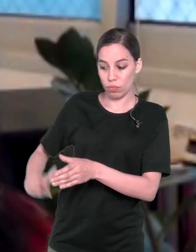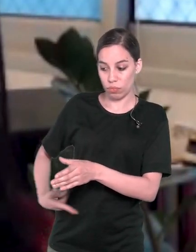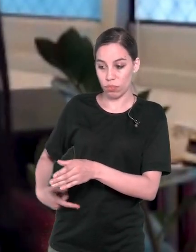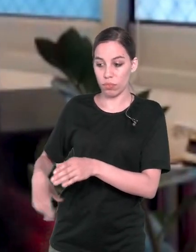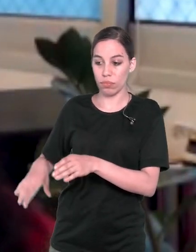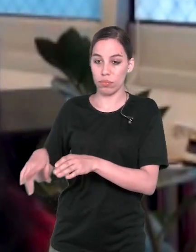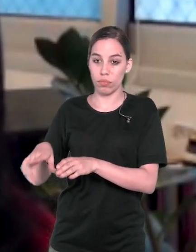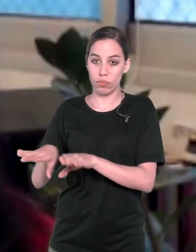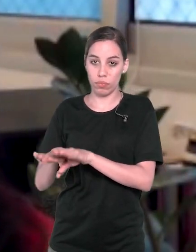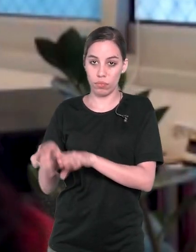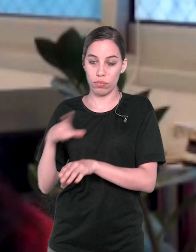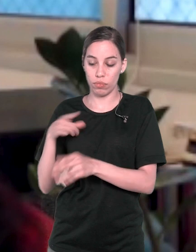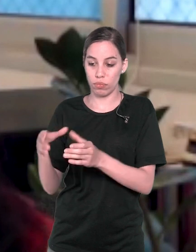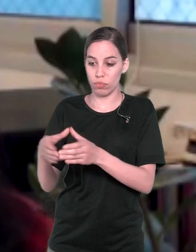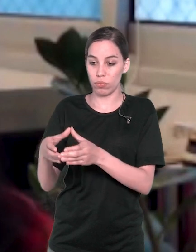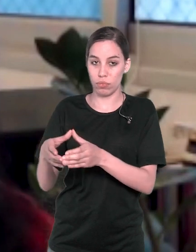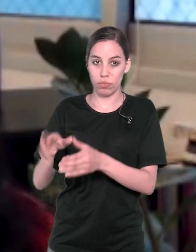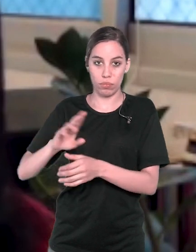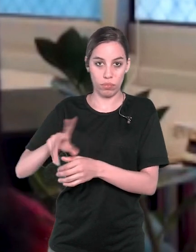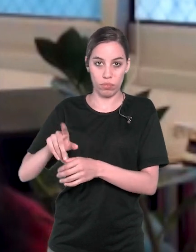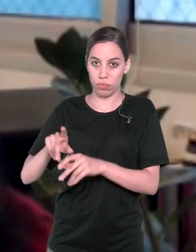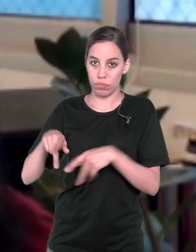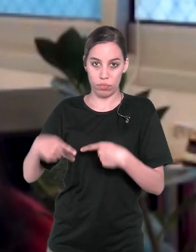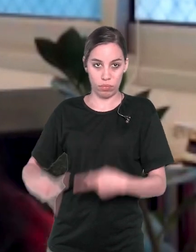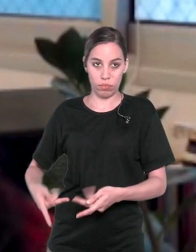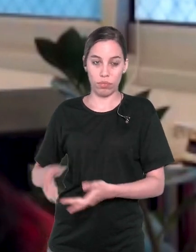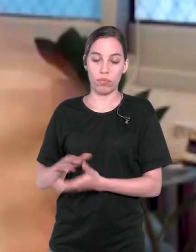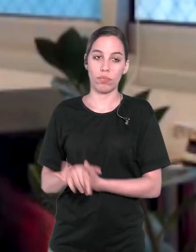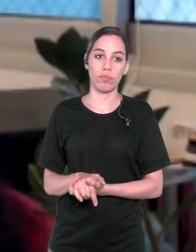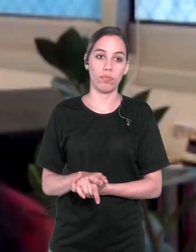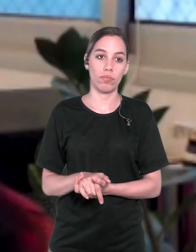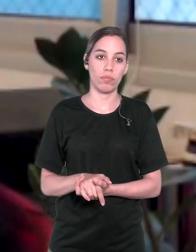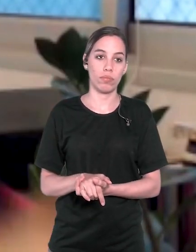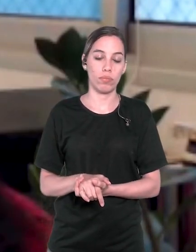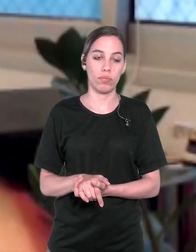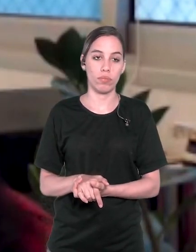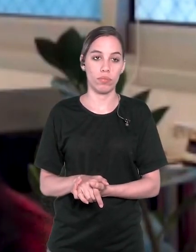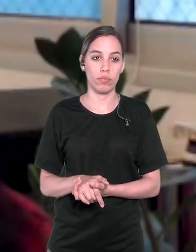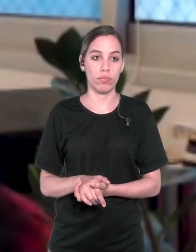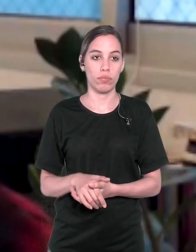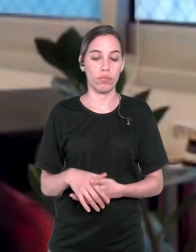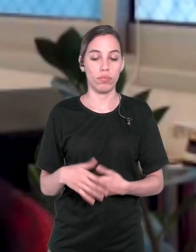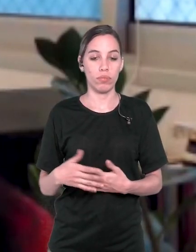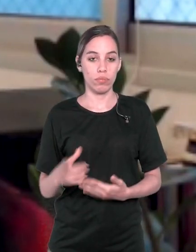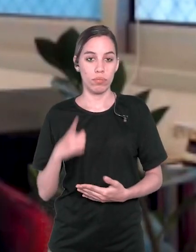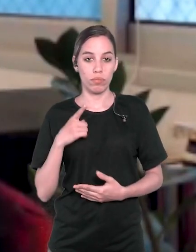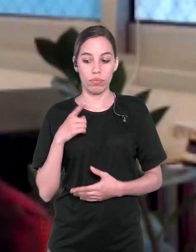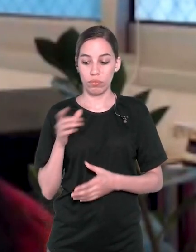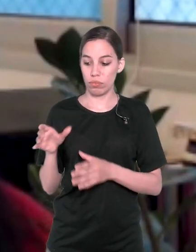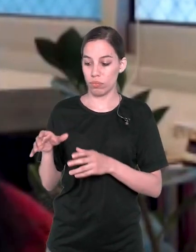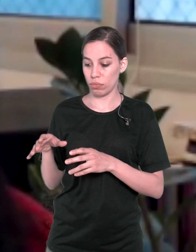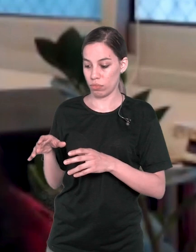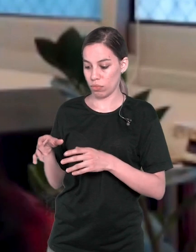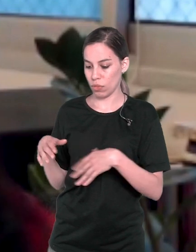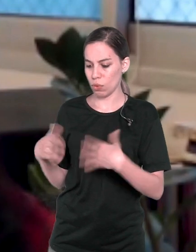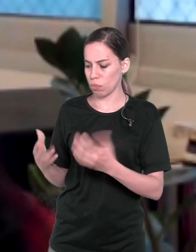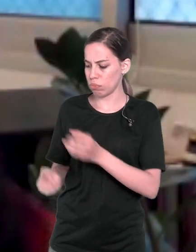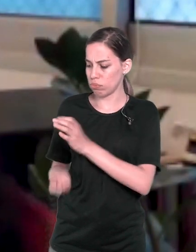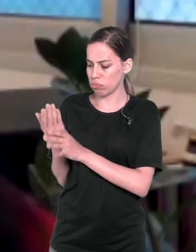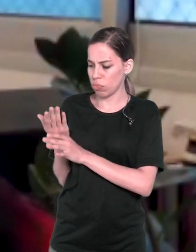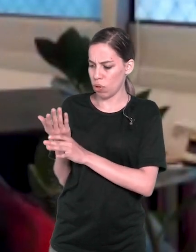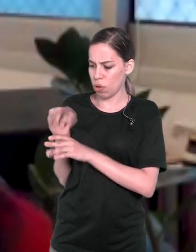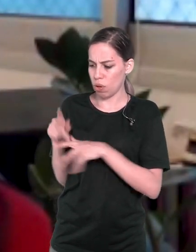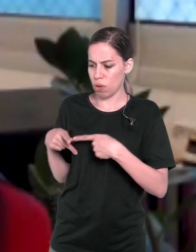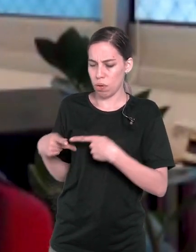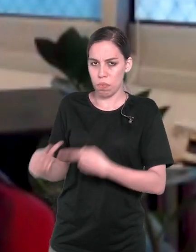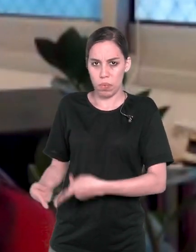as suas próprias origens, ou seja, as origens animais do humano e, consequentemente,